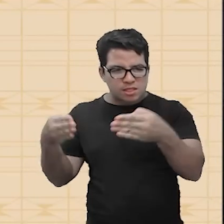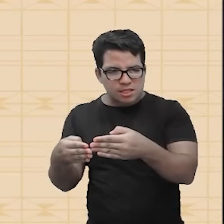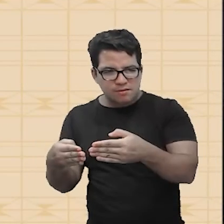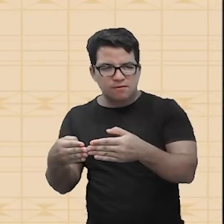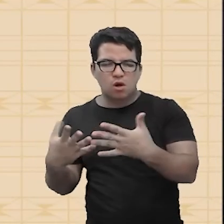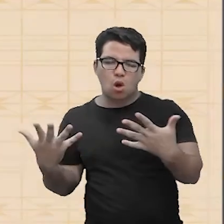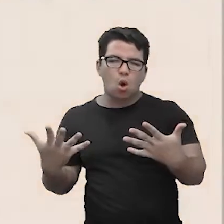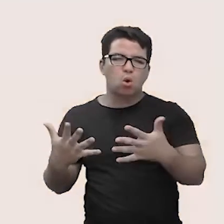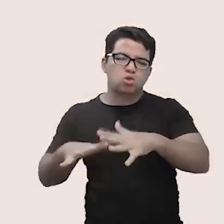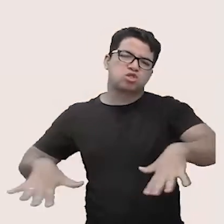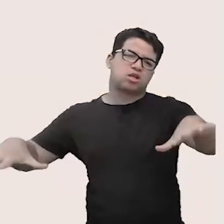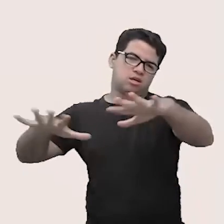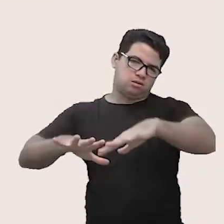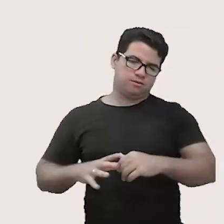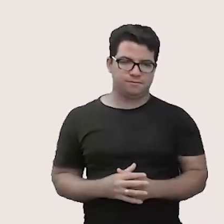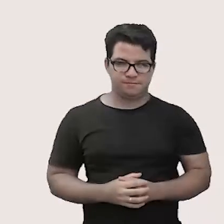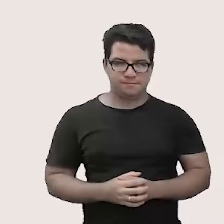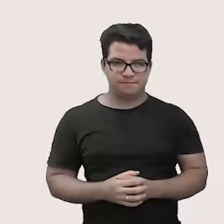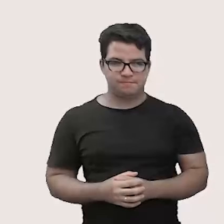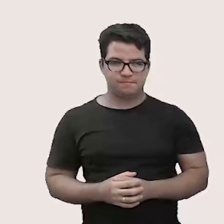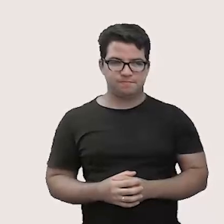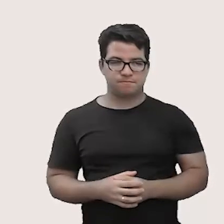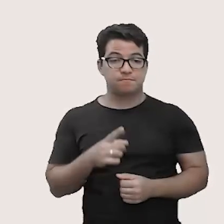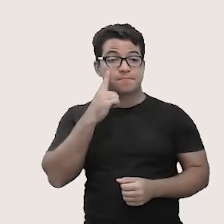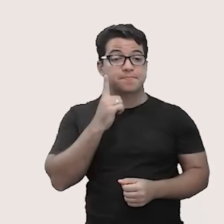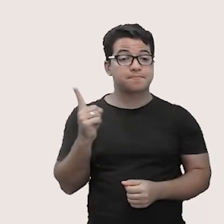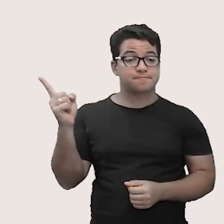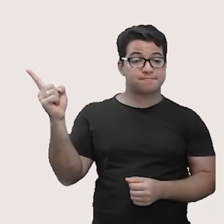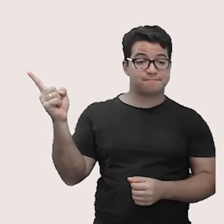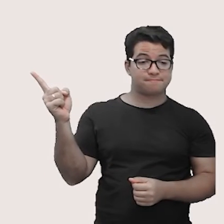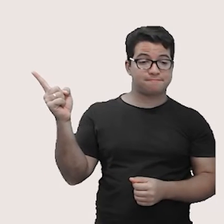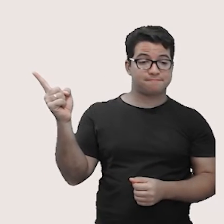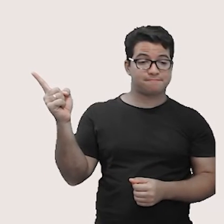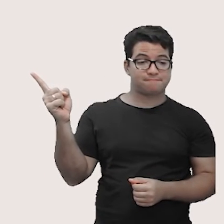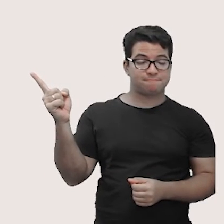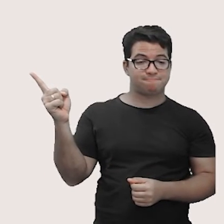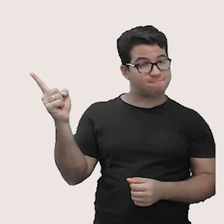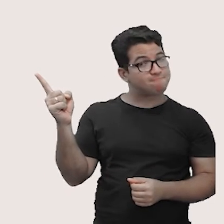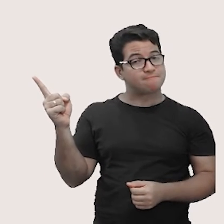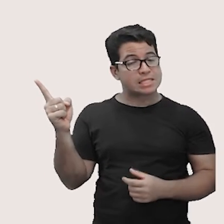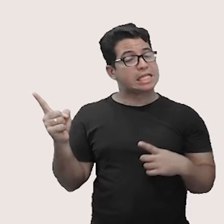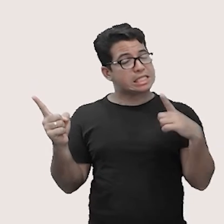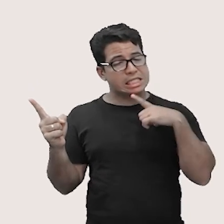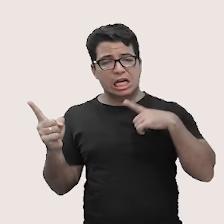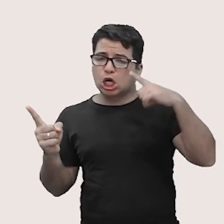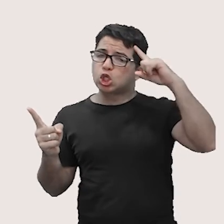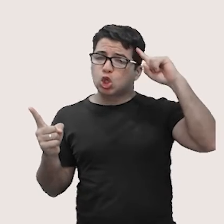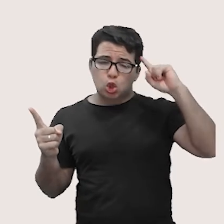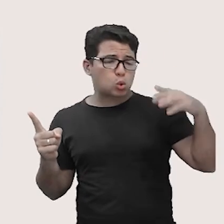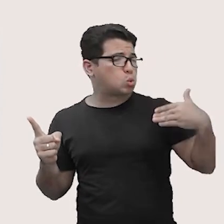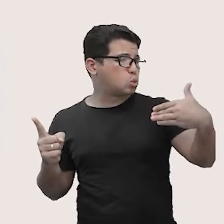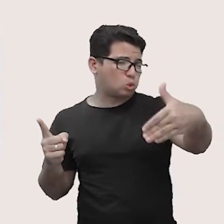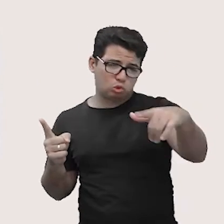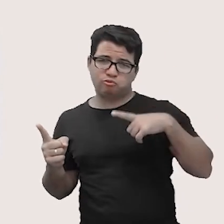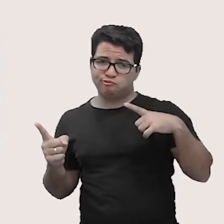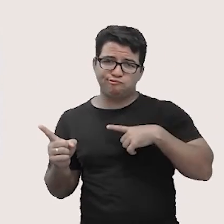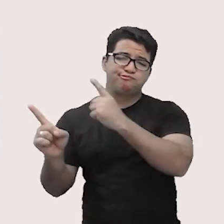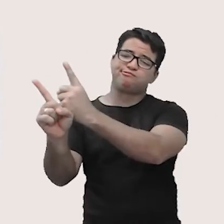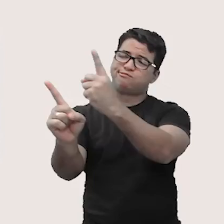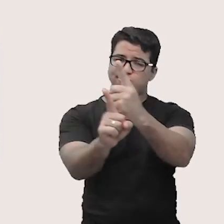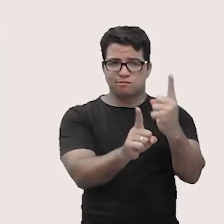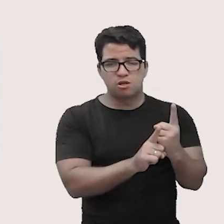Então, news é um gênero jornalístico não literário que está presente em nosso dia a dia e é encontrado nos principais meios de